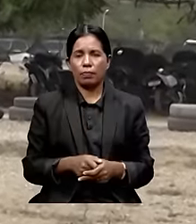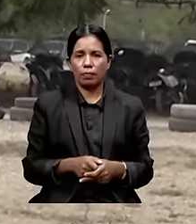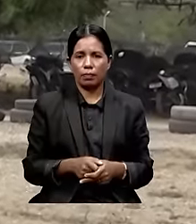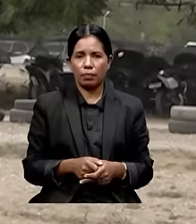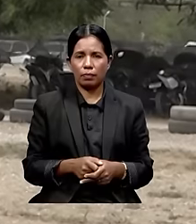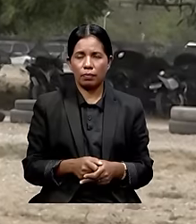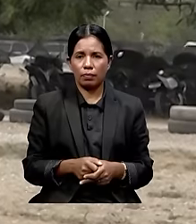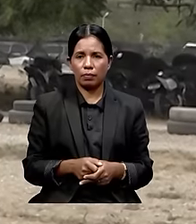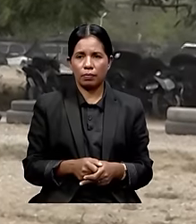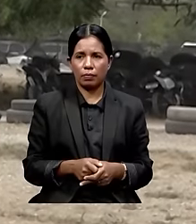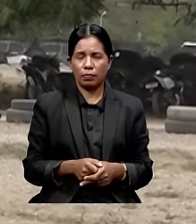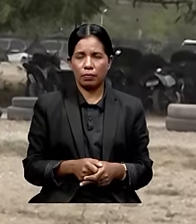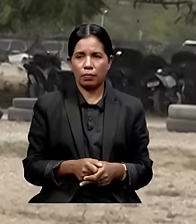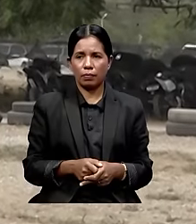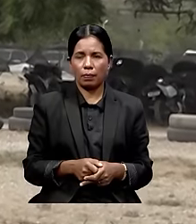Rola, galera!